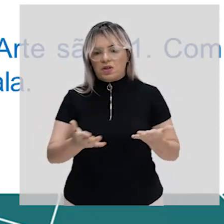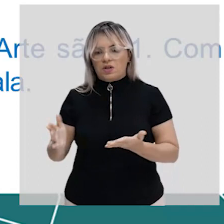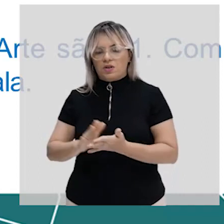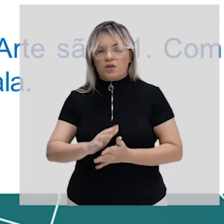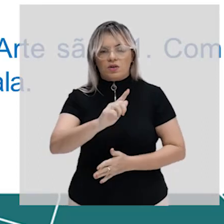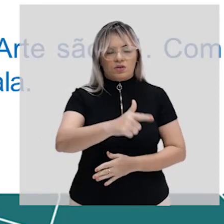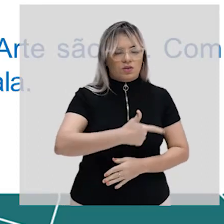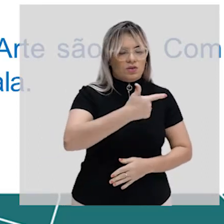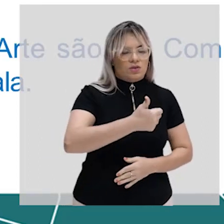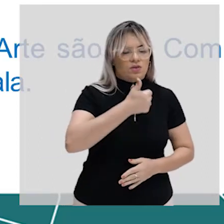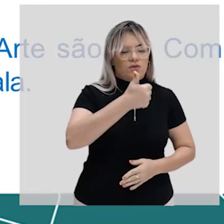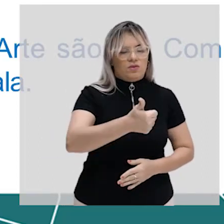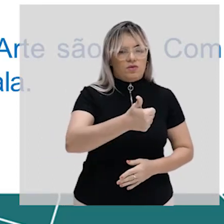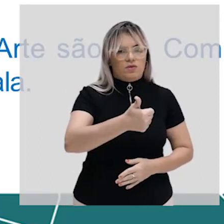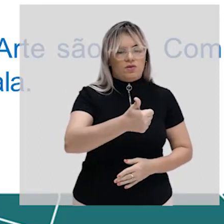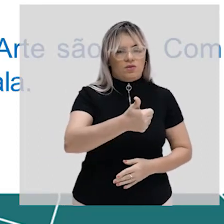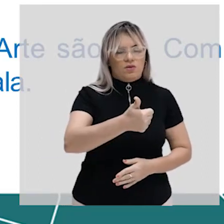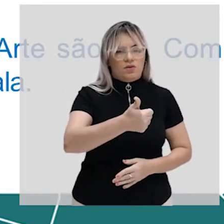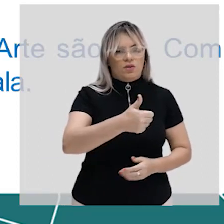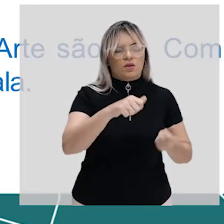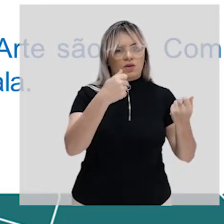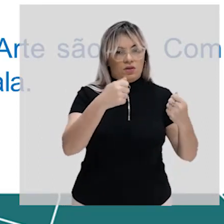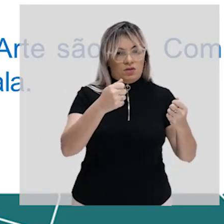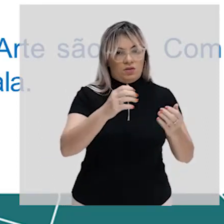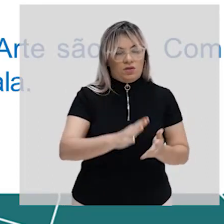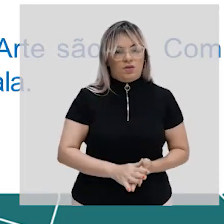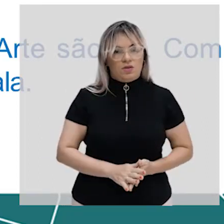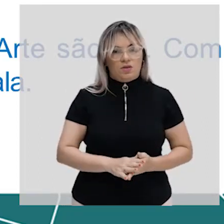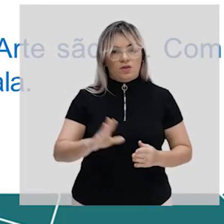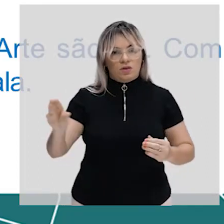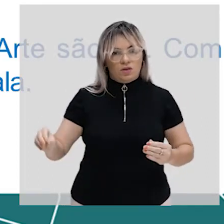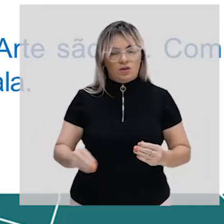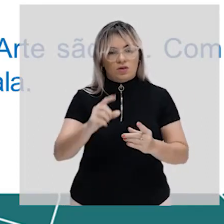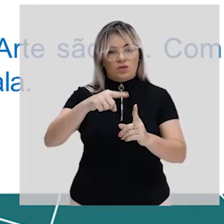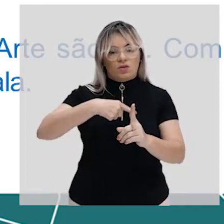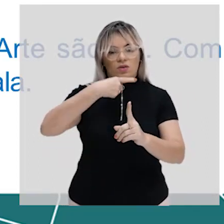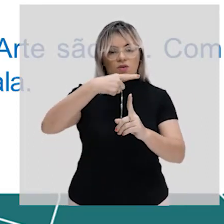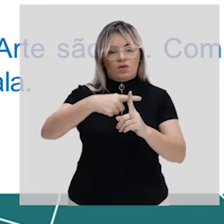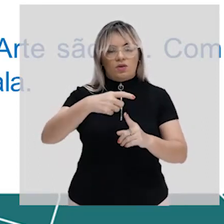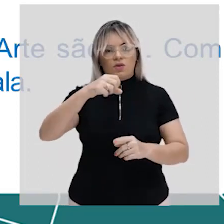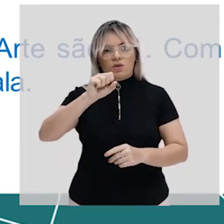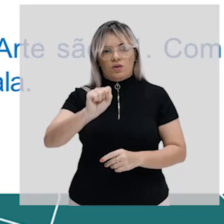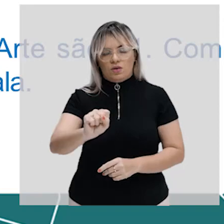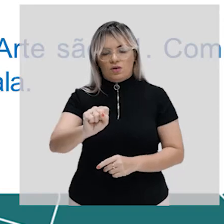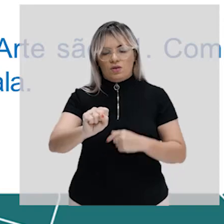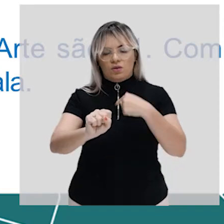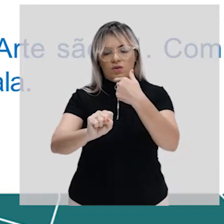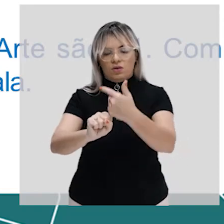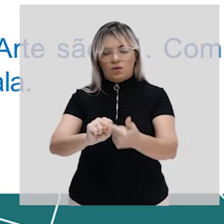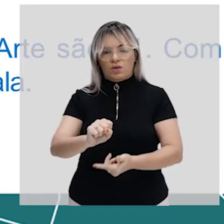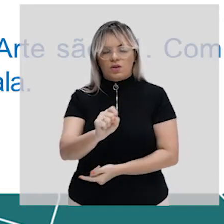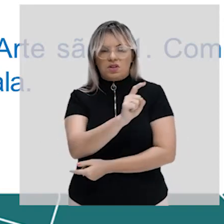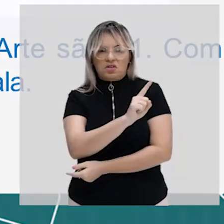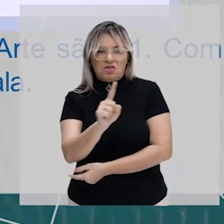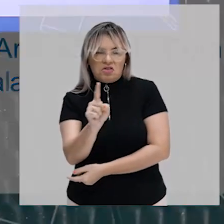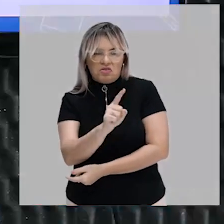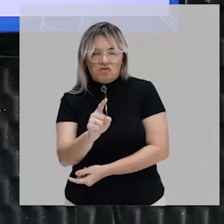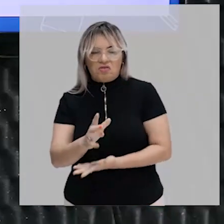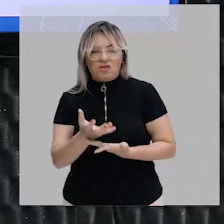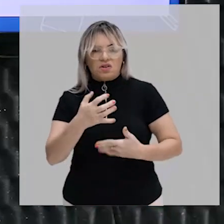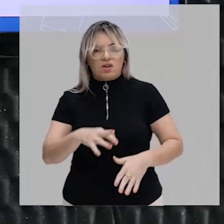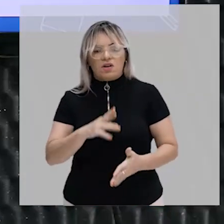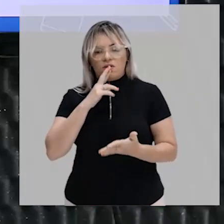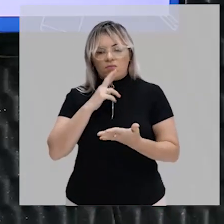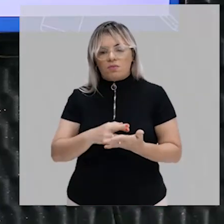tenho 21, eu preciso acrescentar com o 21 esse 8, que foi os alunos que não responderam. Logo, na minha sala